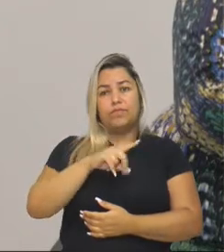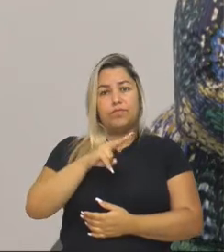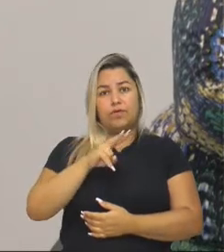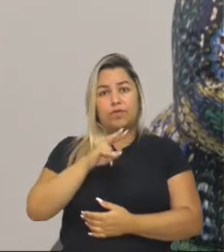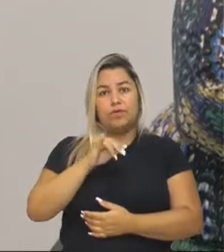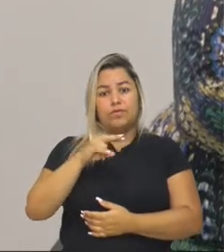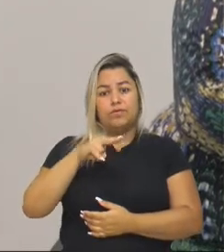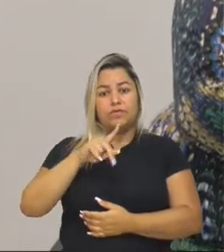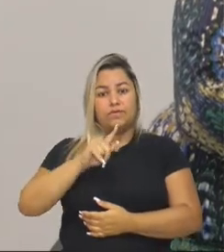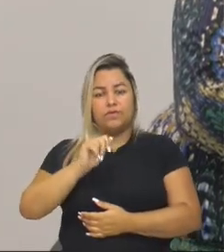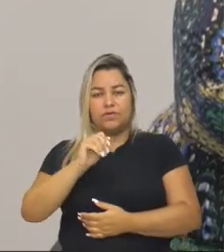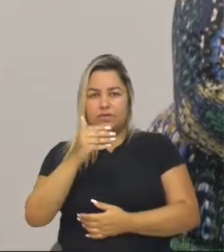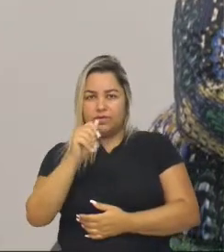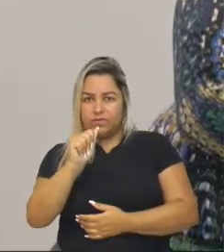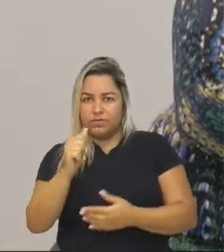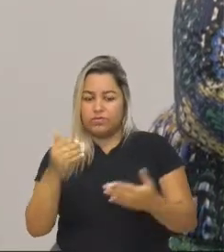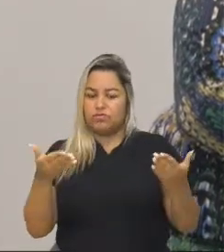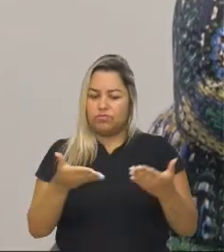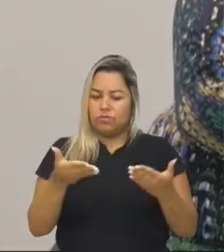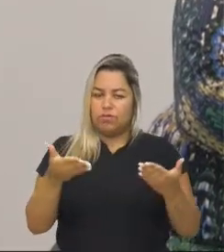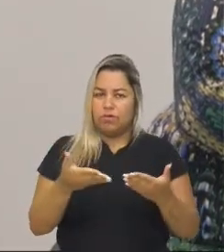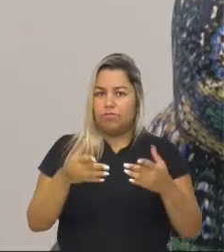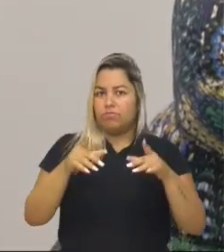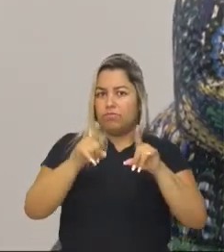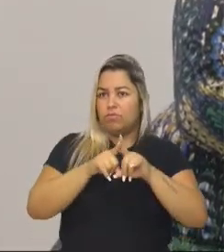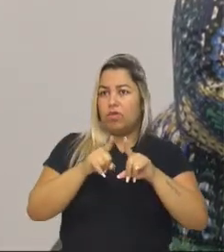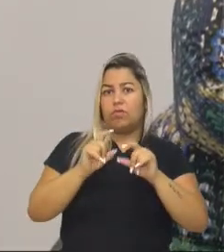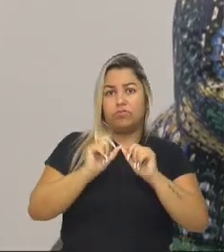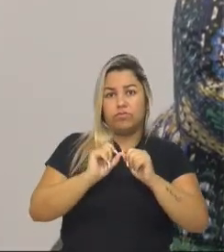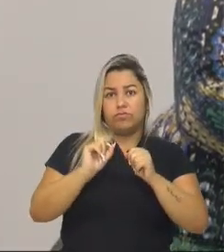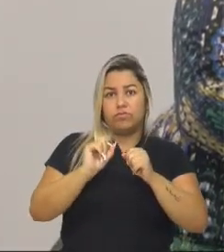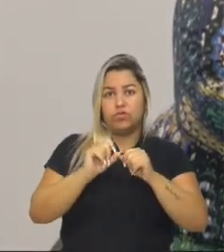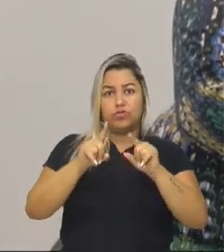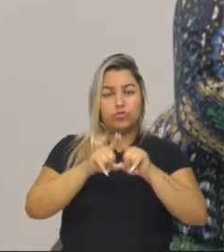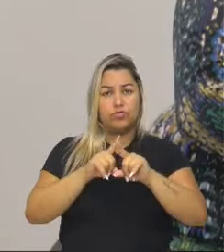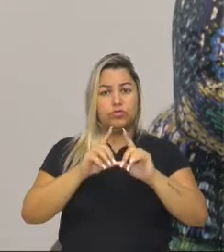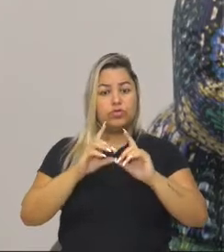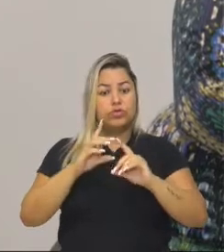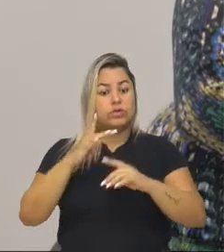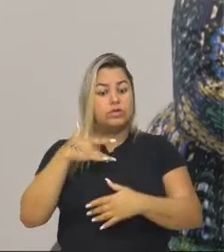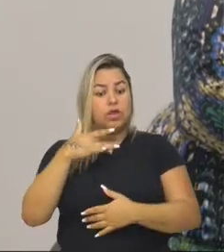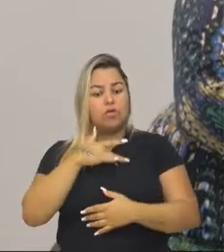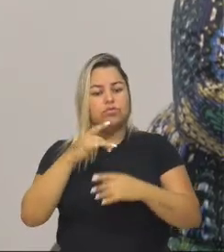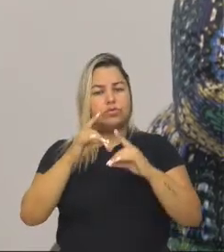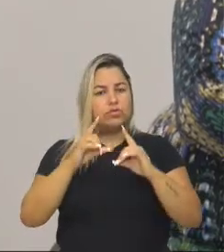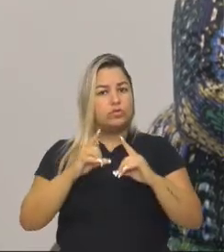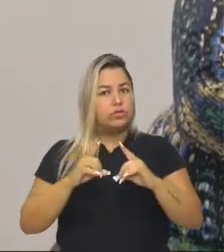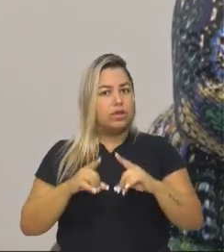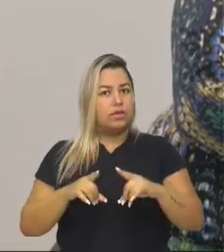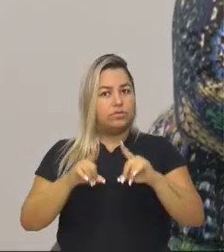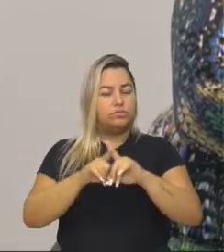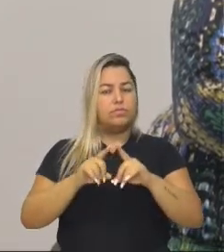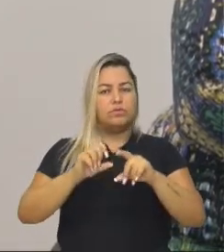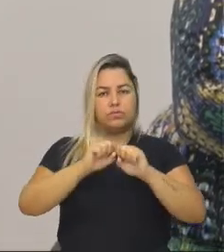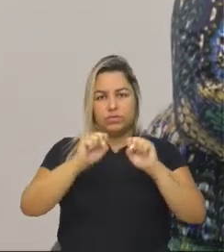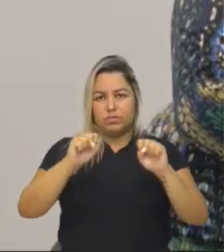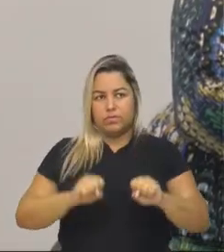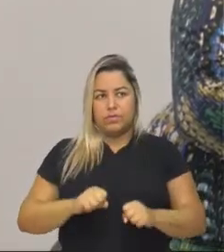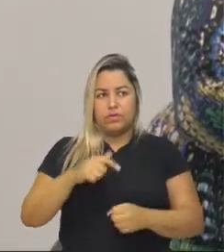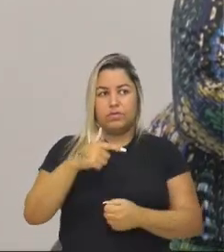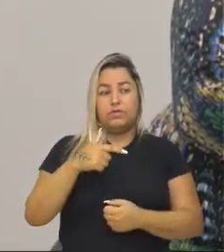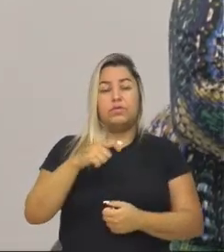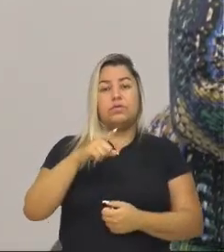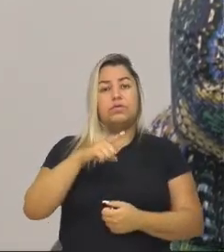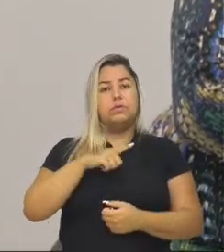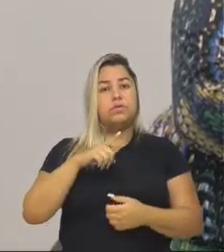envelhecer. Então, que hoje fique marcado que nas produções de vida, de saúde e de dignidade, nossa maior vingança contra esse sistema com C que tenta ainda